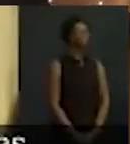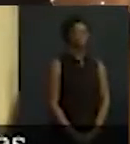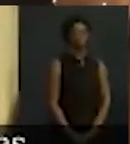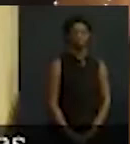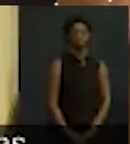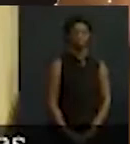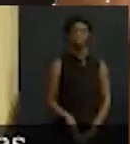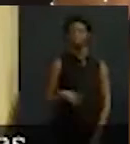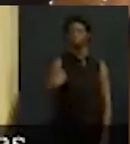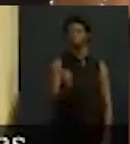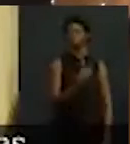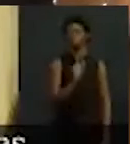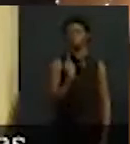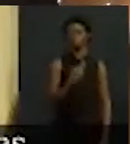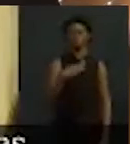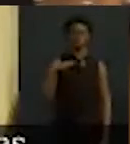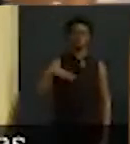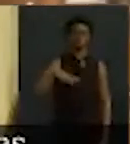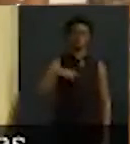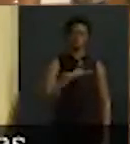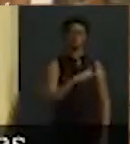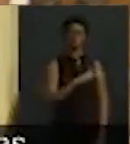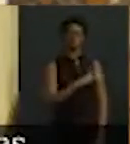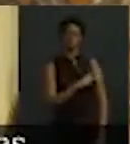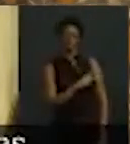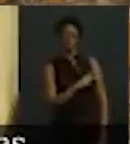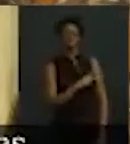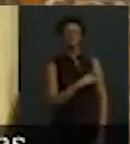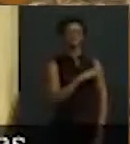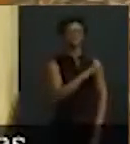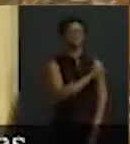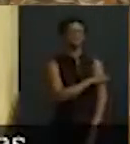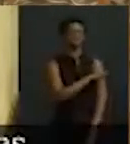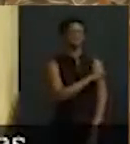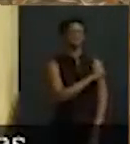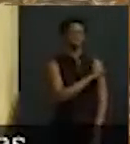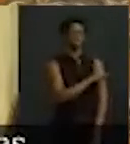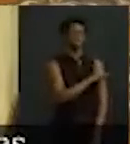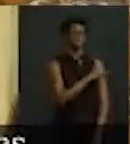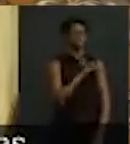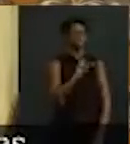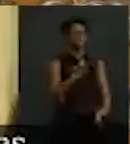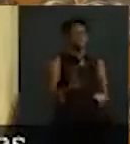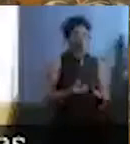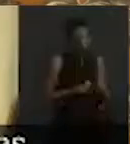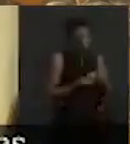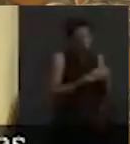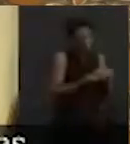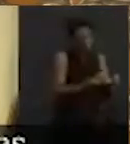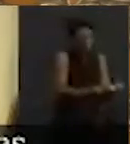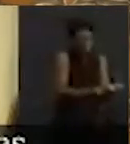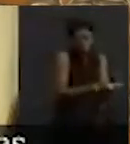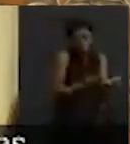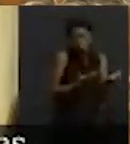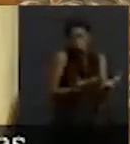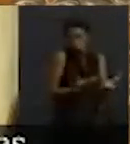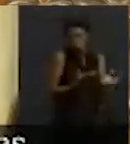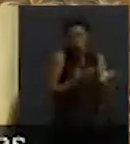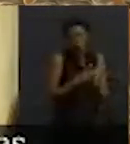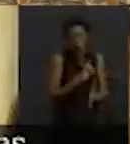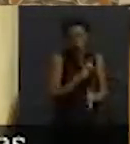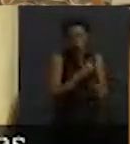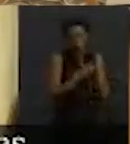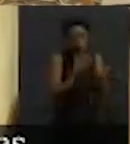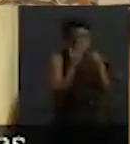O Ministério Público do Estado do Rio de Janeiro, através desse símbolo de reconhecimento